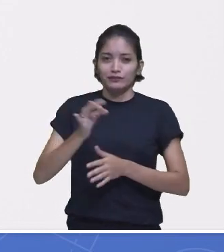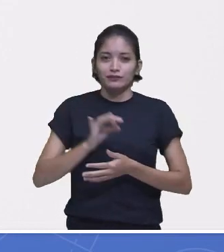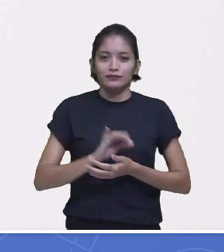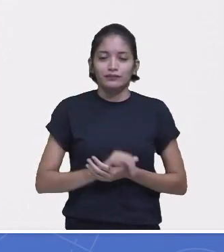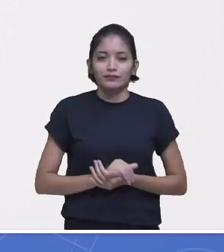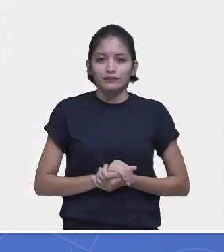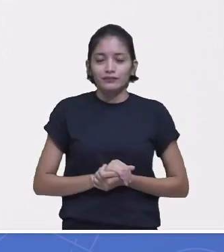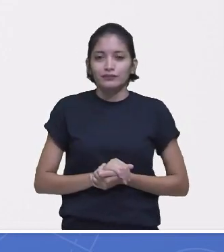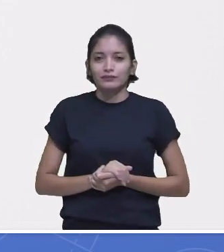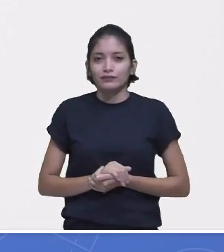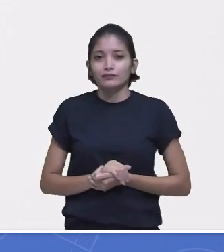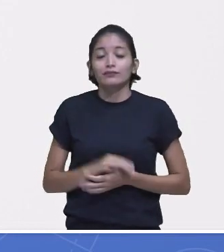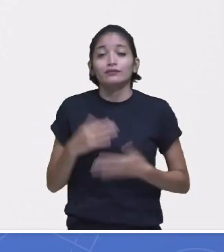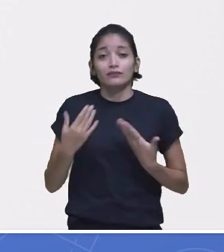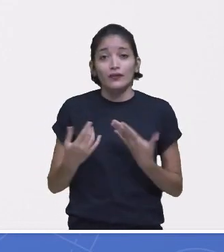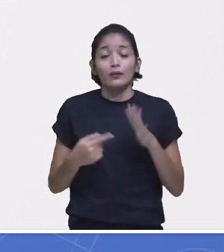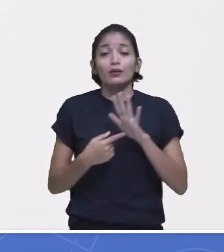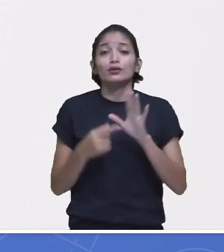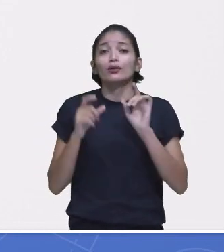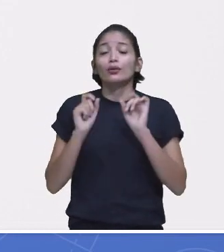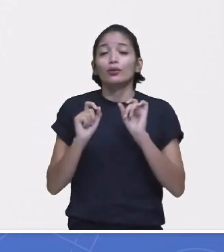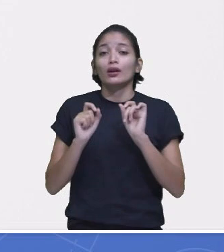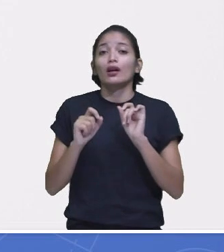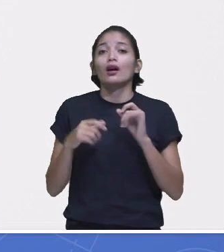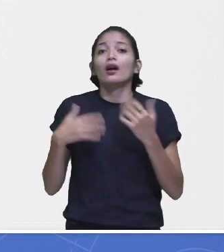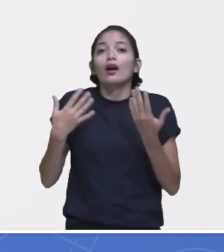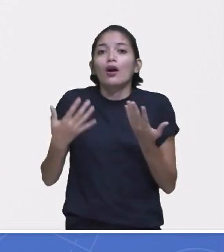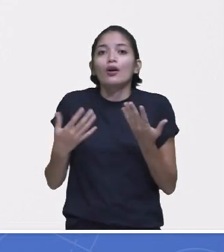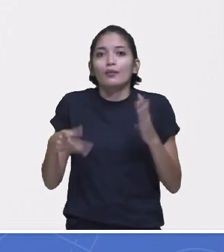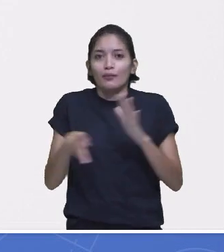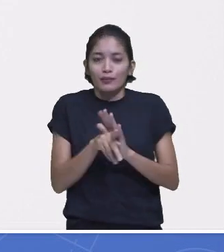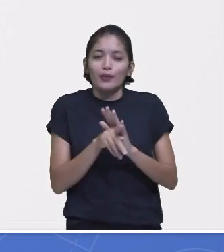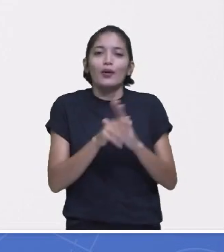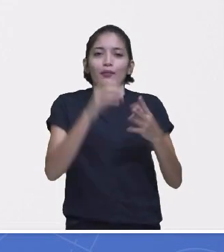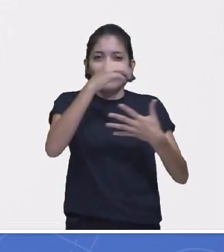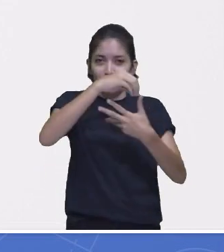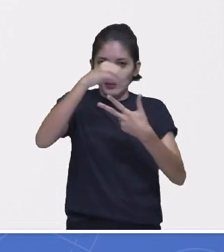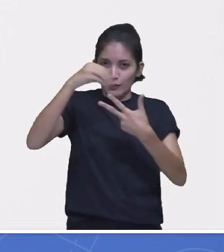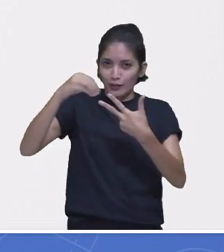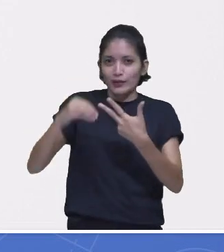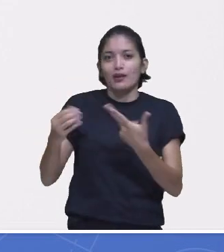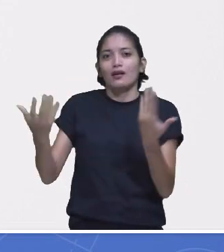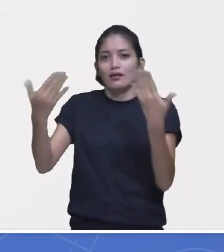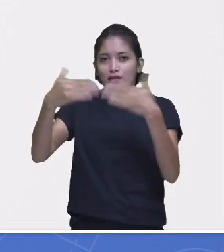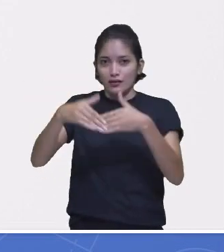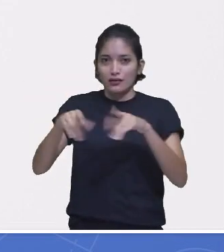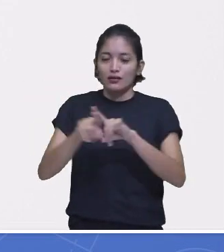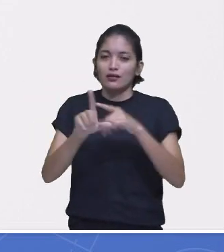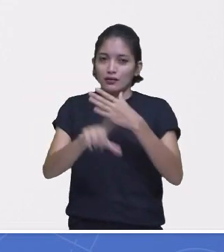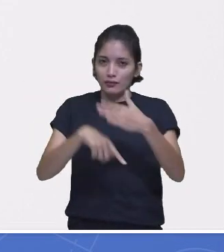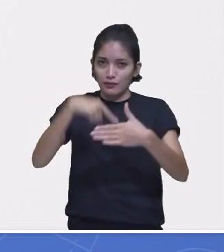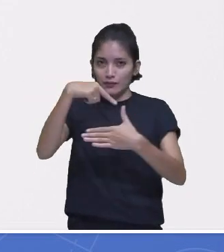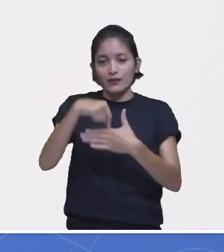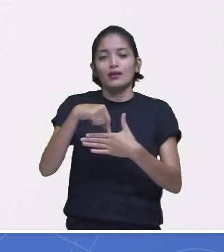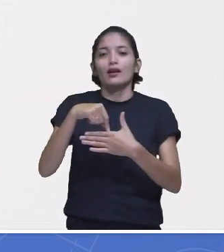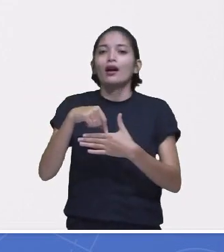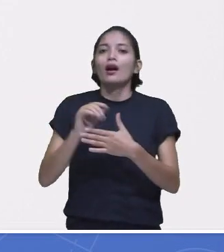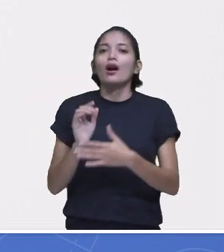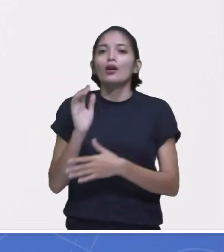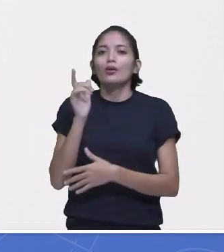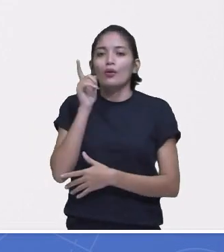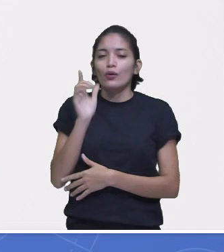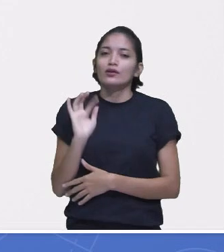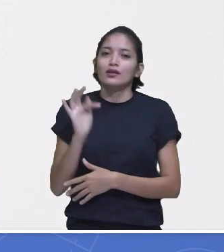E isso, pessoal, vai levar vocês até onde? Ao Enem, claro, ao vestibular da UEA e chegar lá à